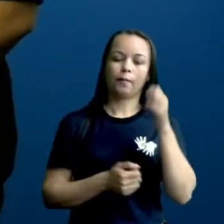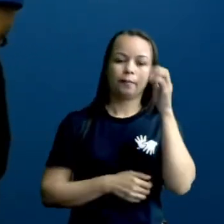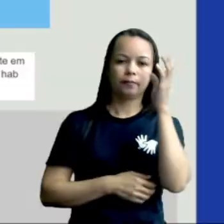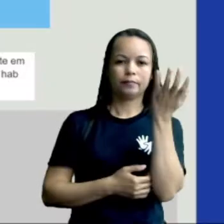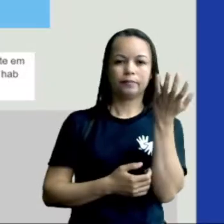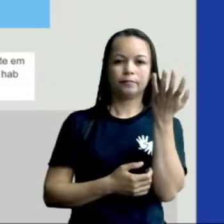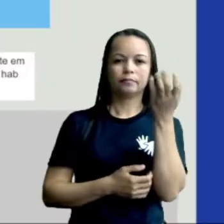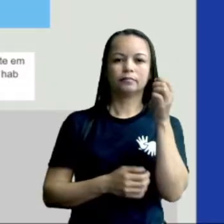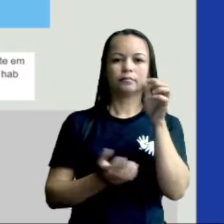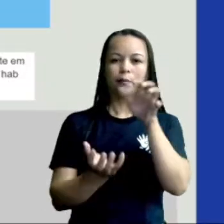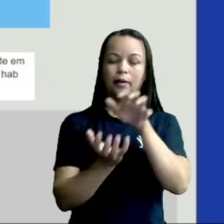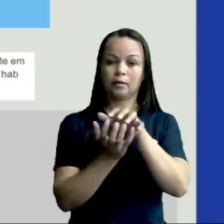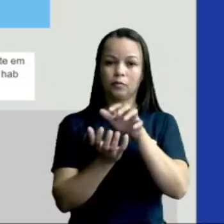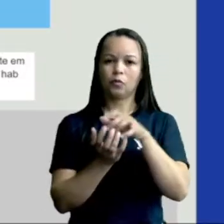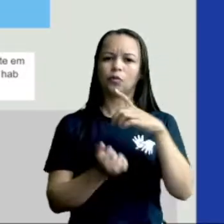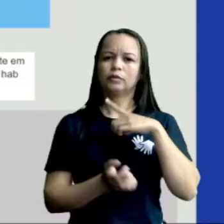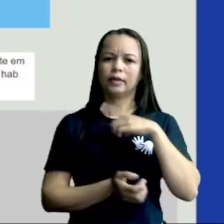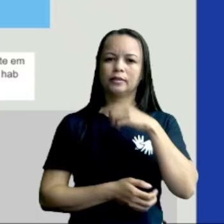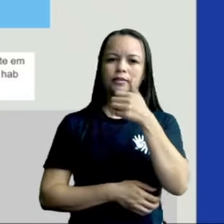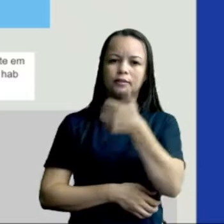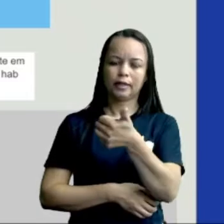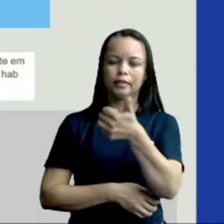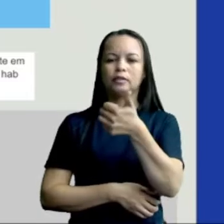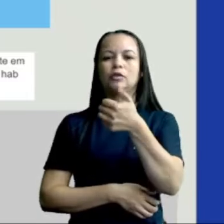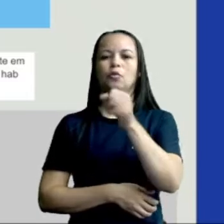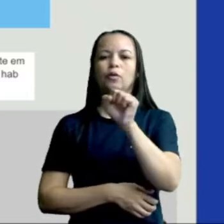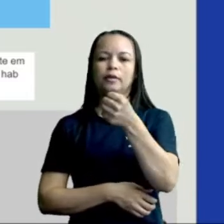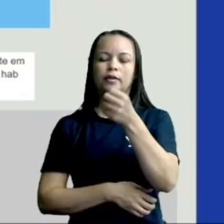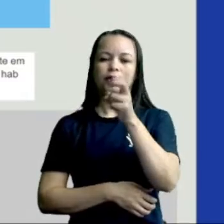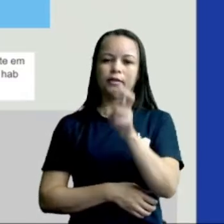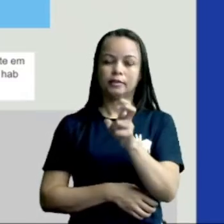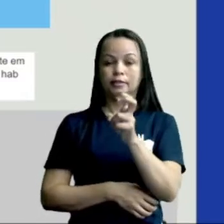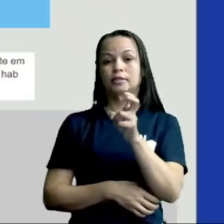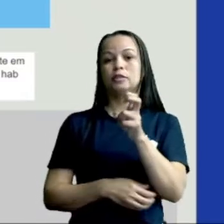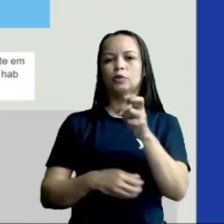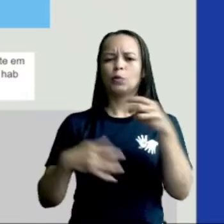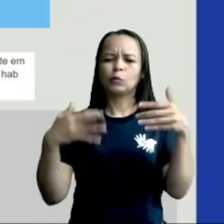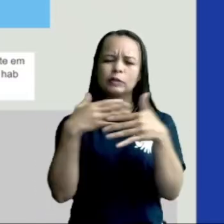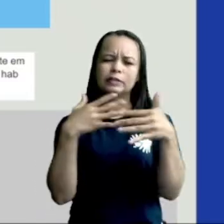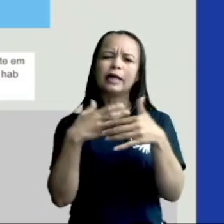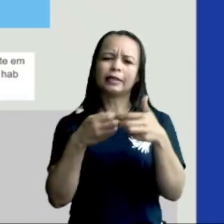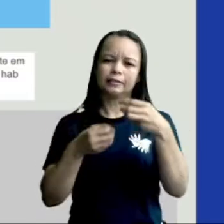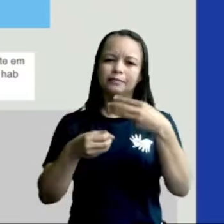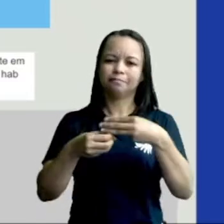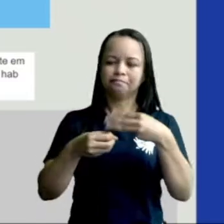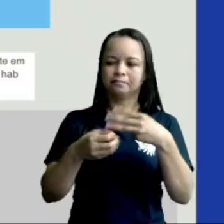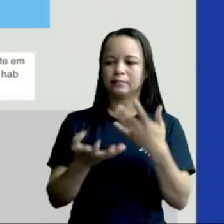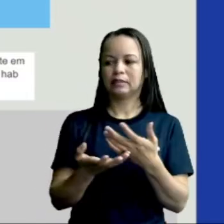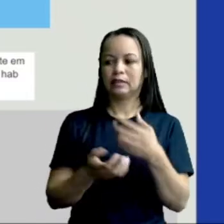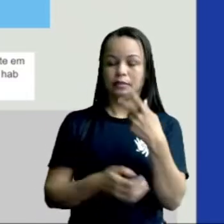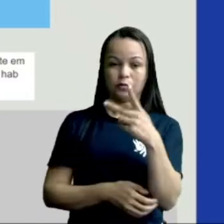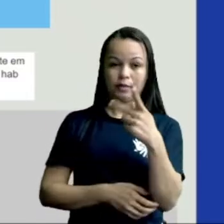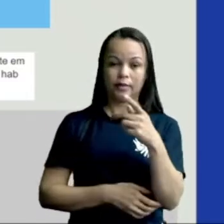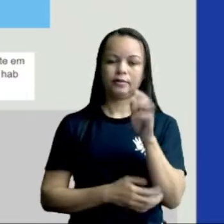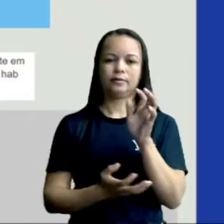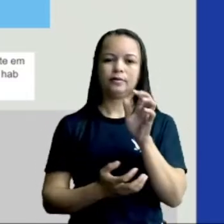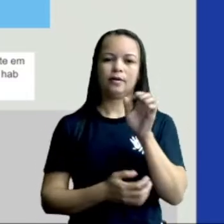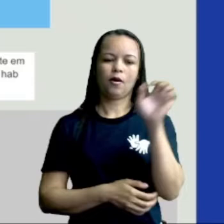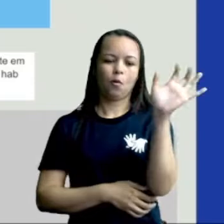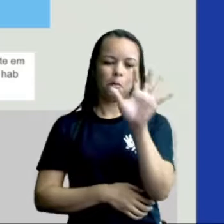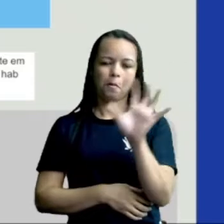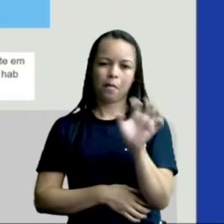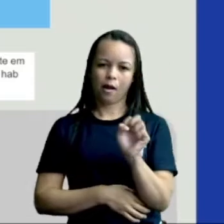185 municípios, ou seja, 185 cidadezinhas. Olha isso, gente. Esse é o mapa de Pernambuco. Estão